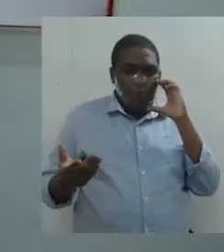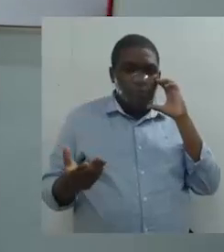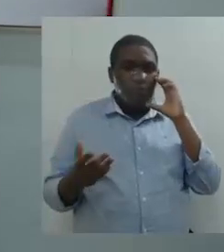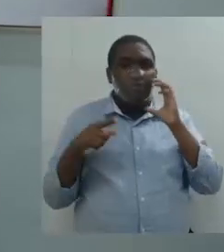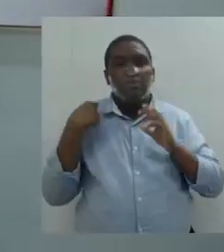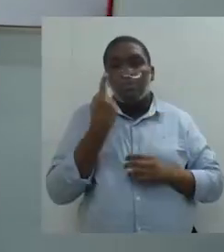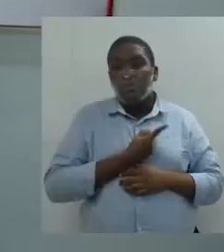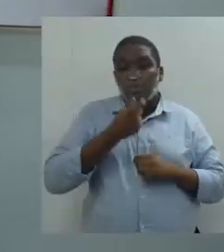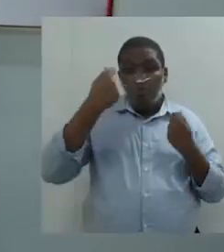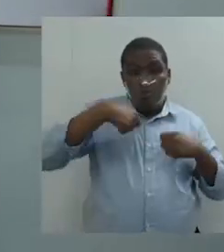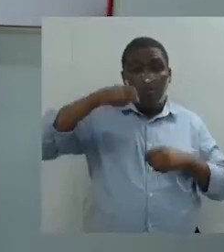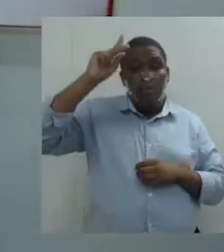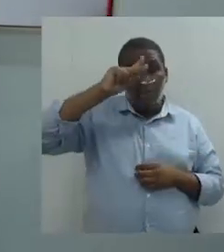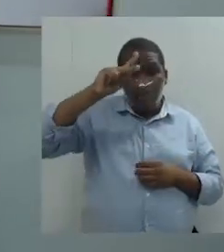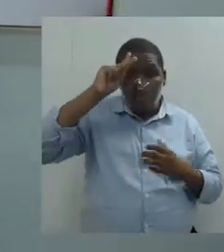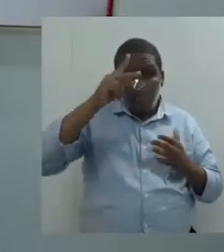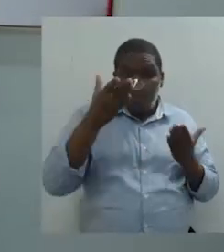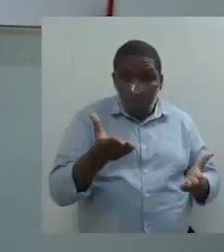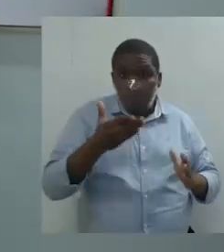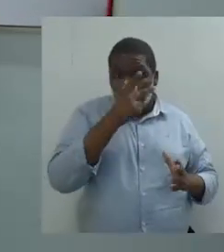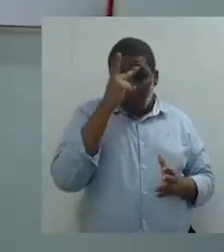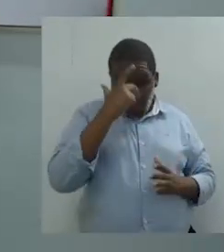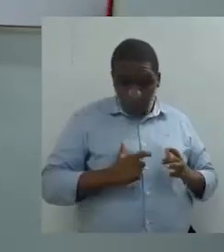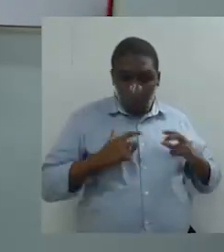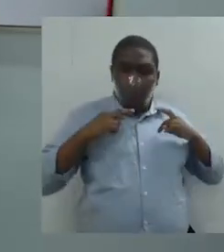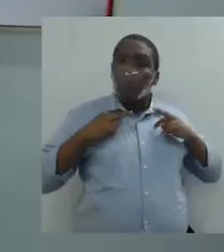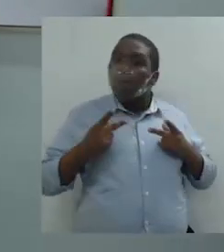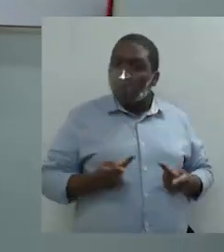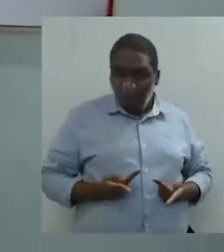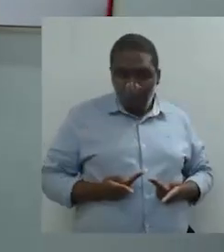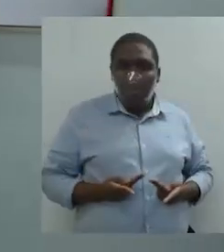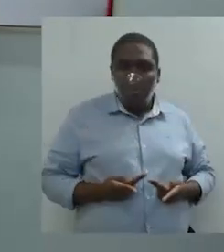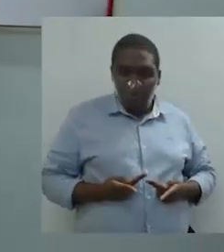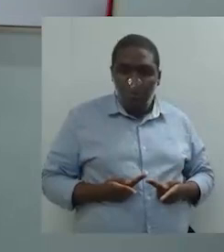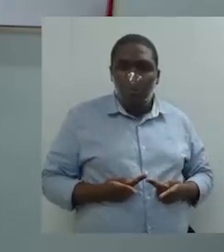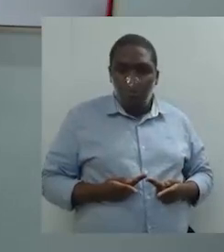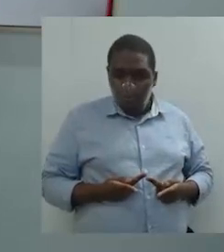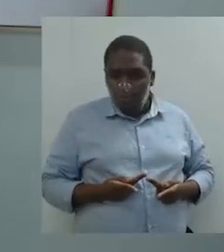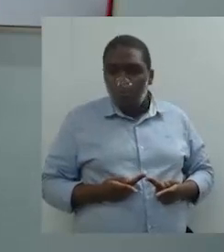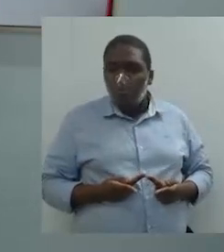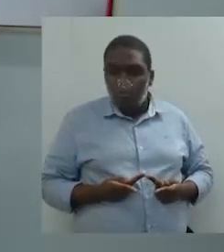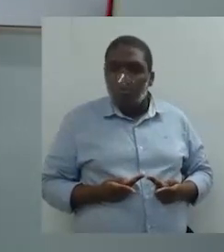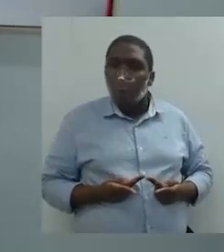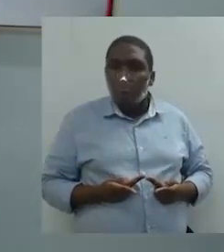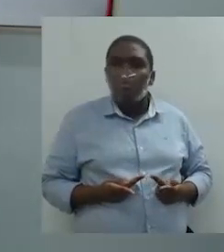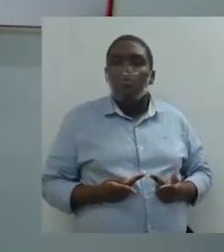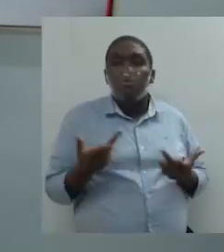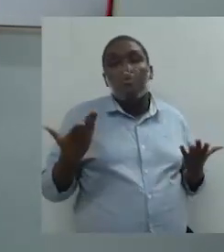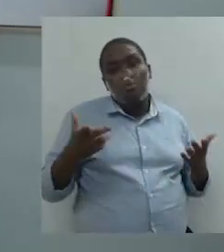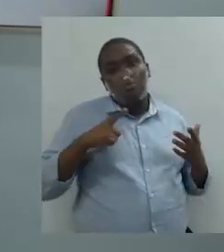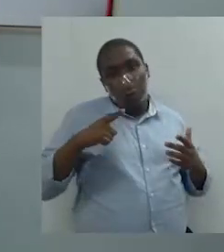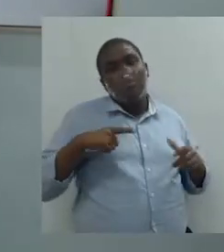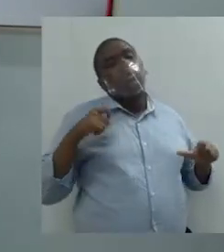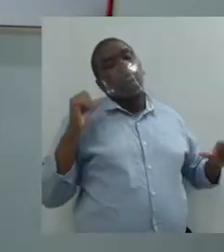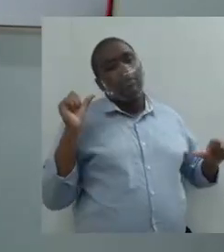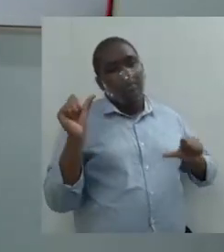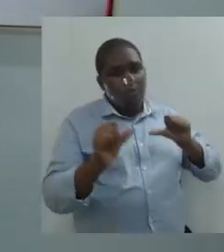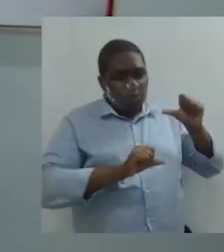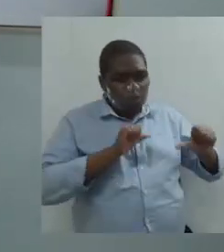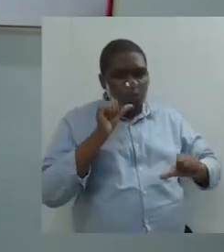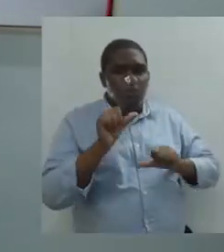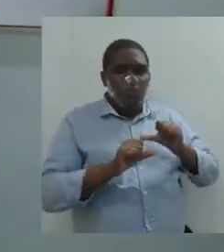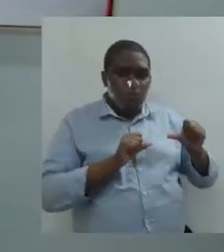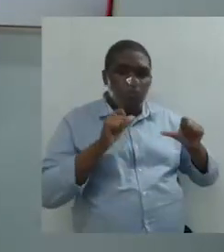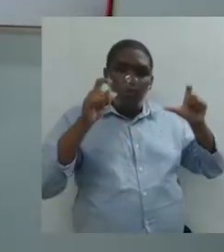refletir que o ser humano, além de transformar